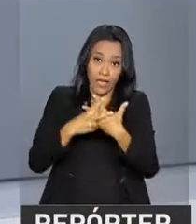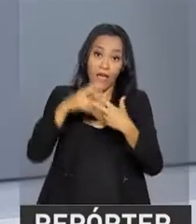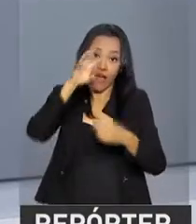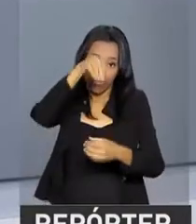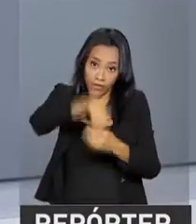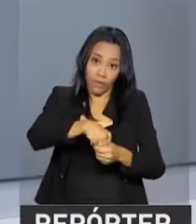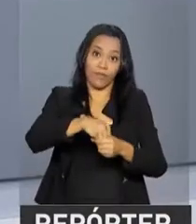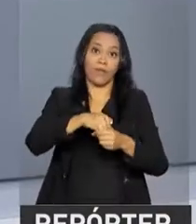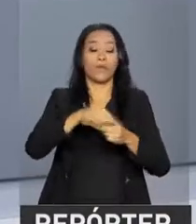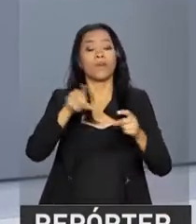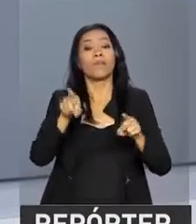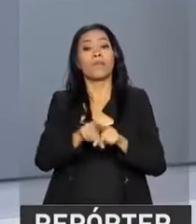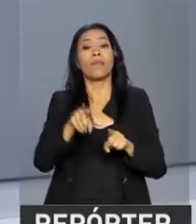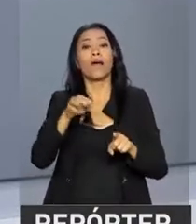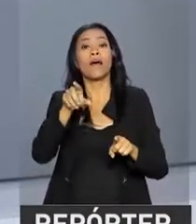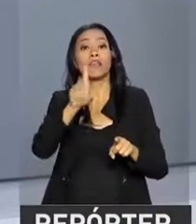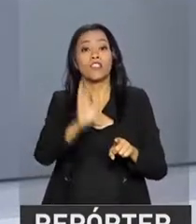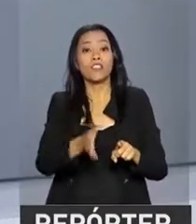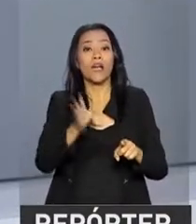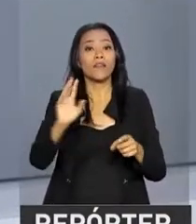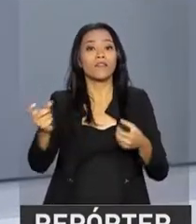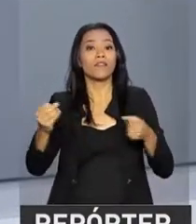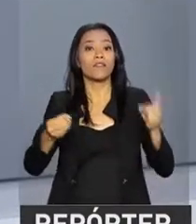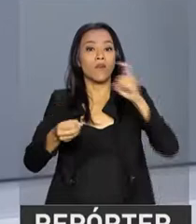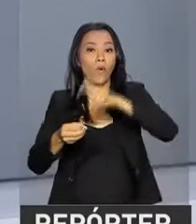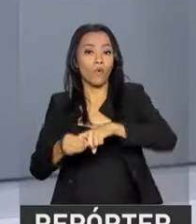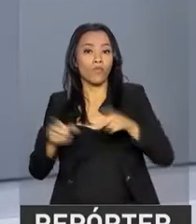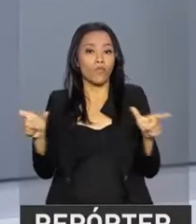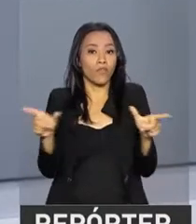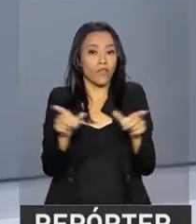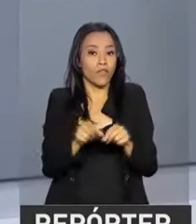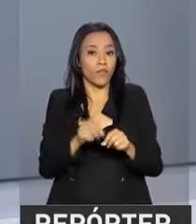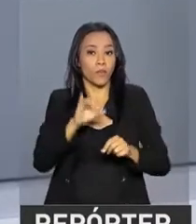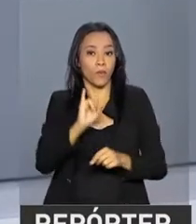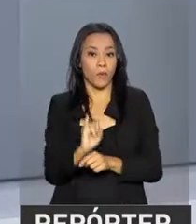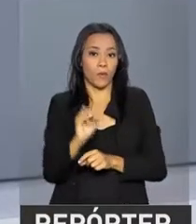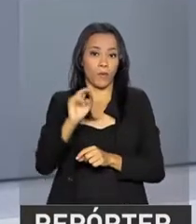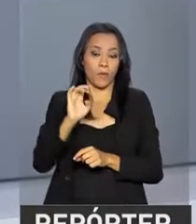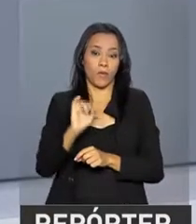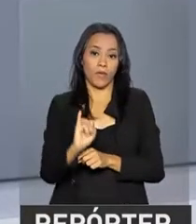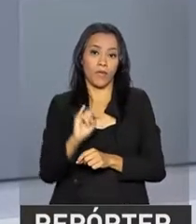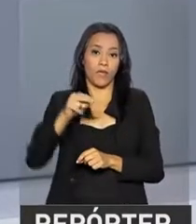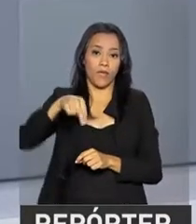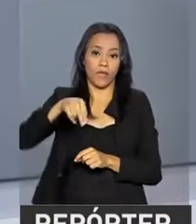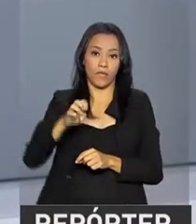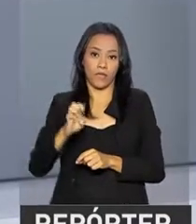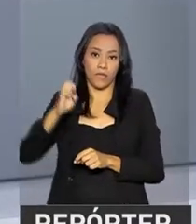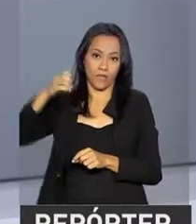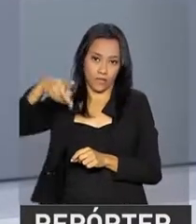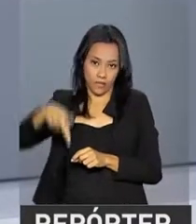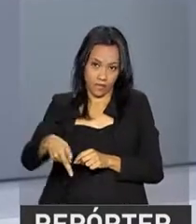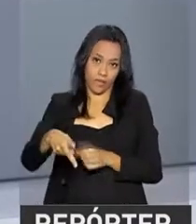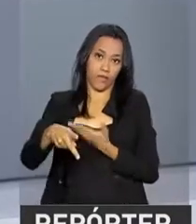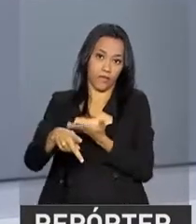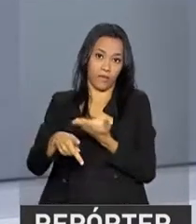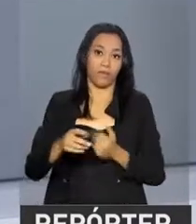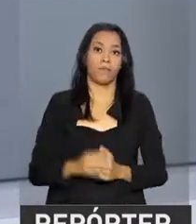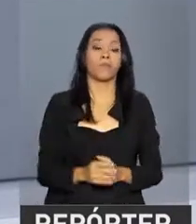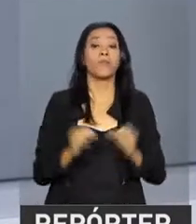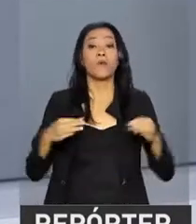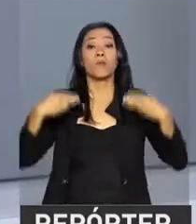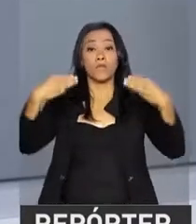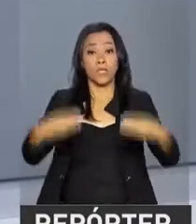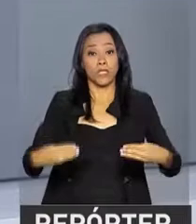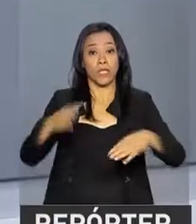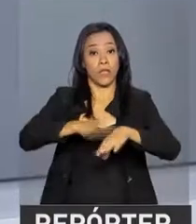fechado e semiaberto que firmaram um convênio com o Instituto Nacional de Estudos e Pesquisas Educacionais Anísio Teixeira, o INEP.